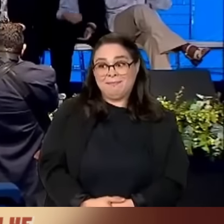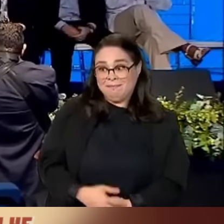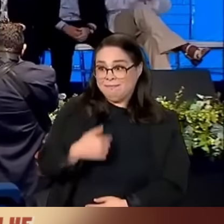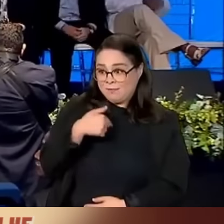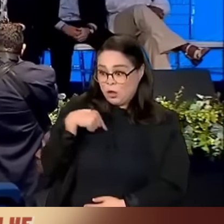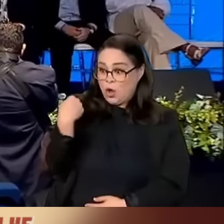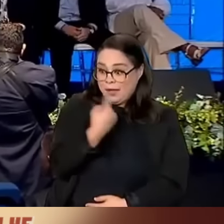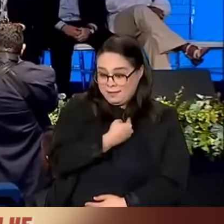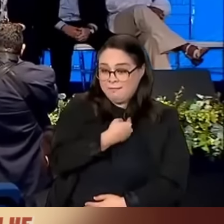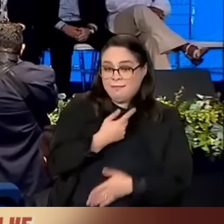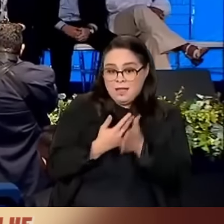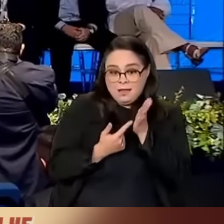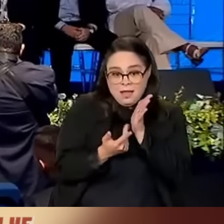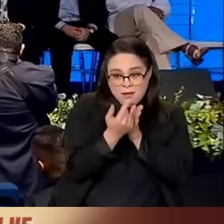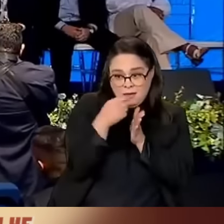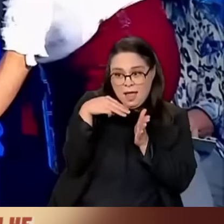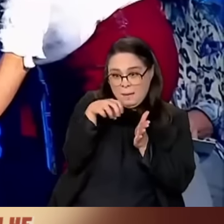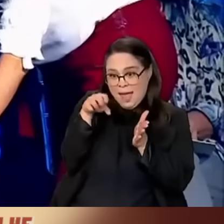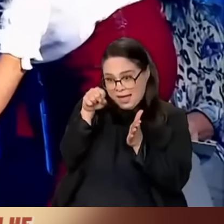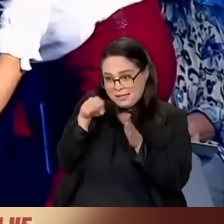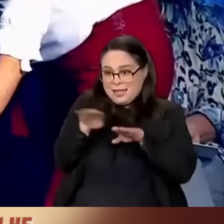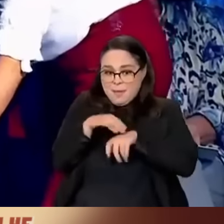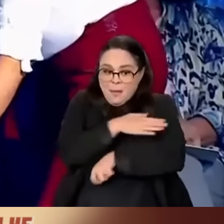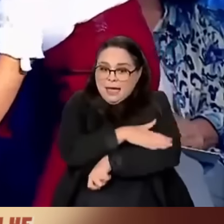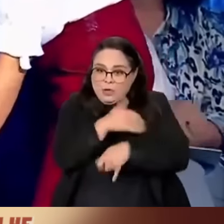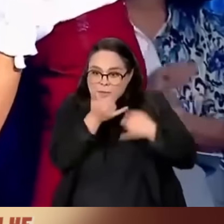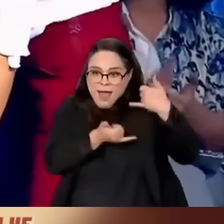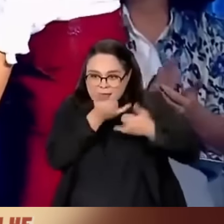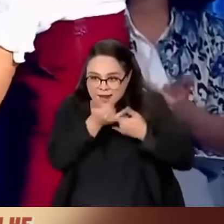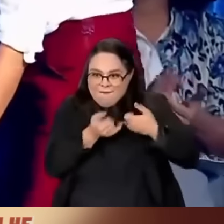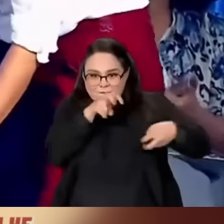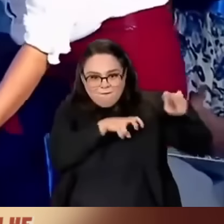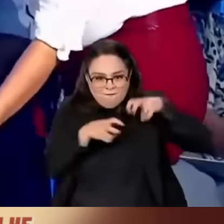E a gente desenhou a EMS e o parquinho.